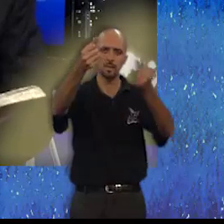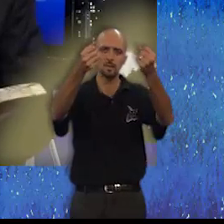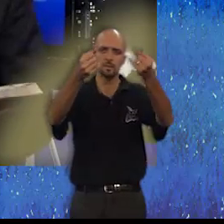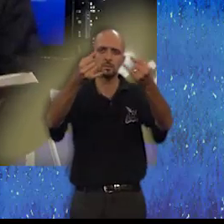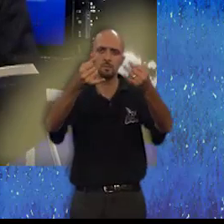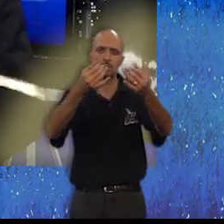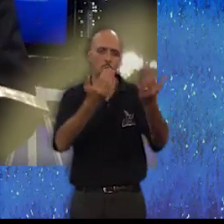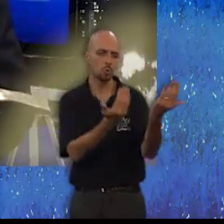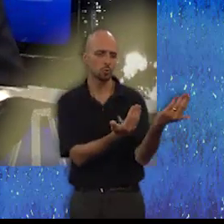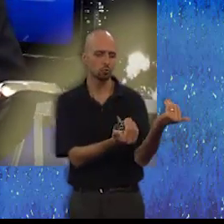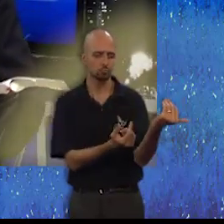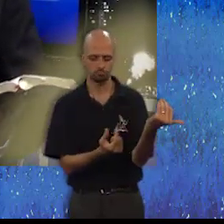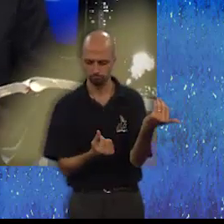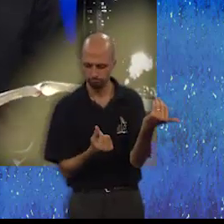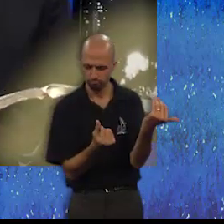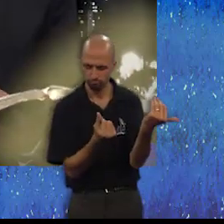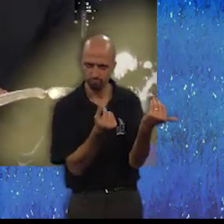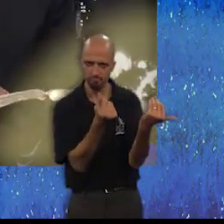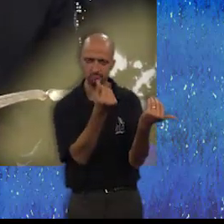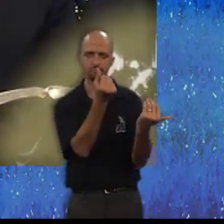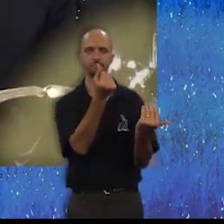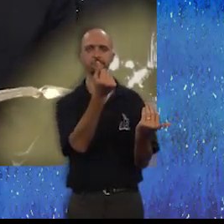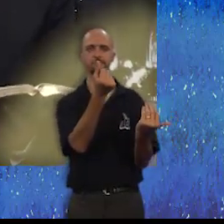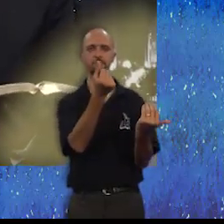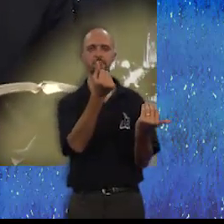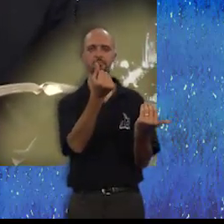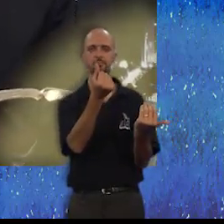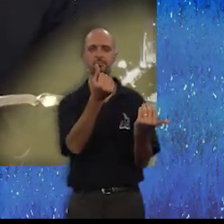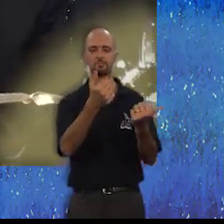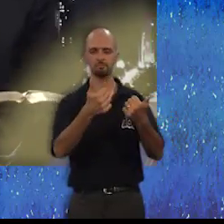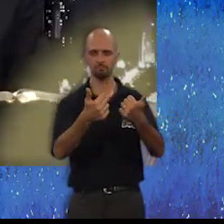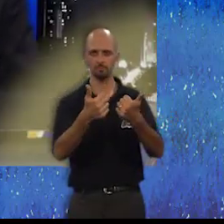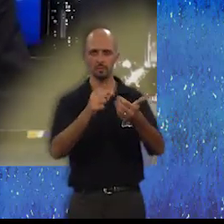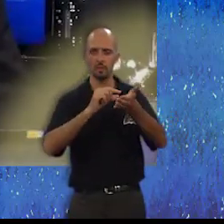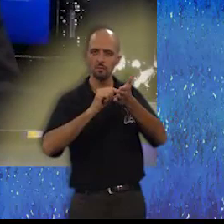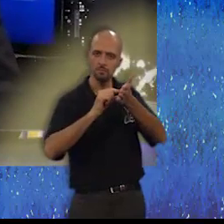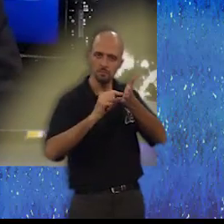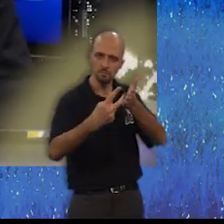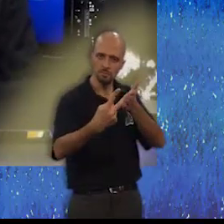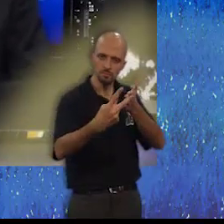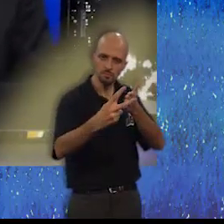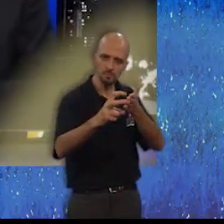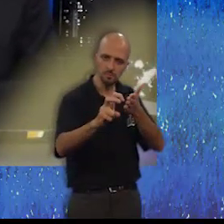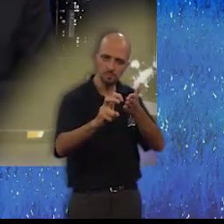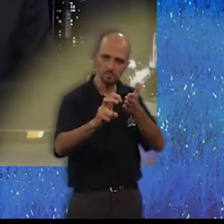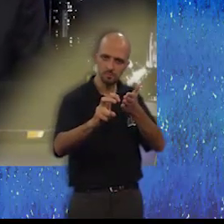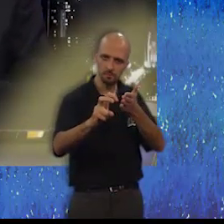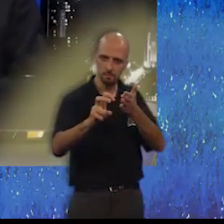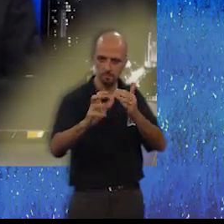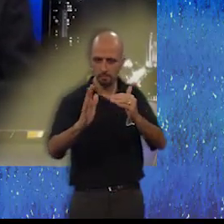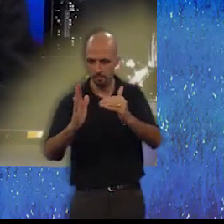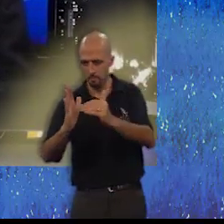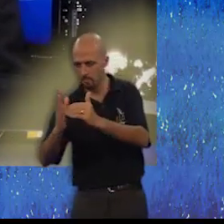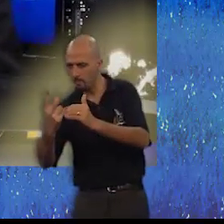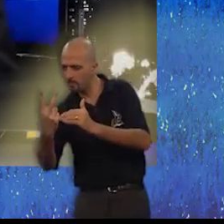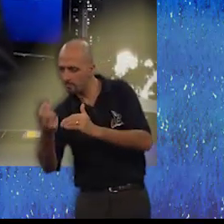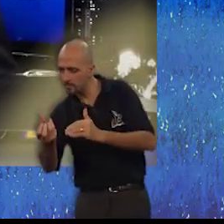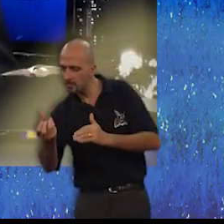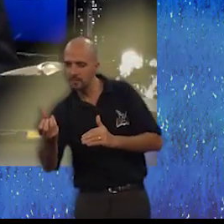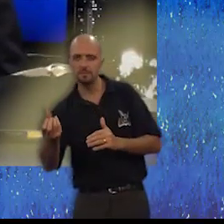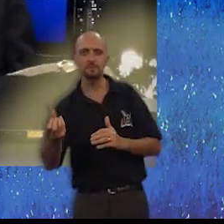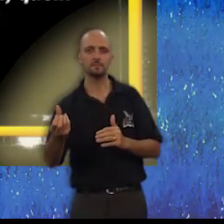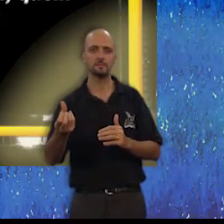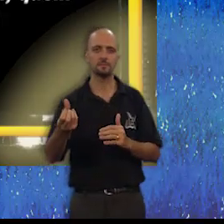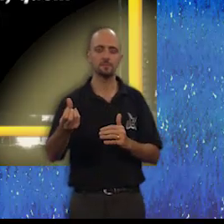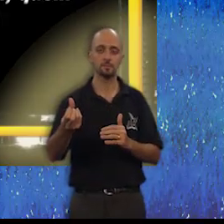está a história do jovem rico. Mas eu vou começar lendo já diretamente os versos 25 e 26, que